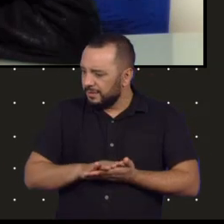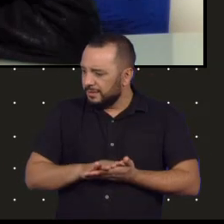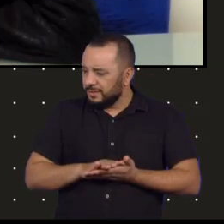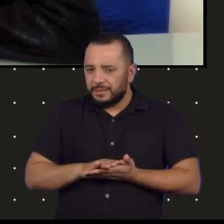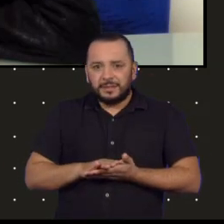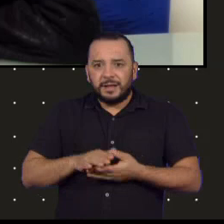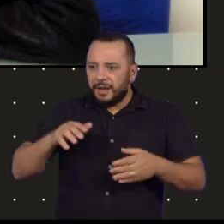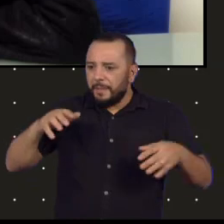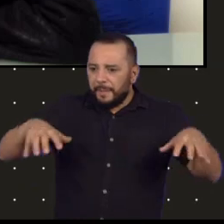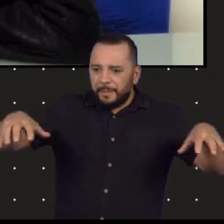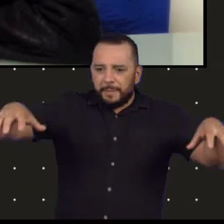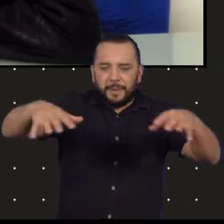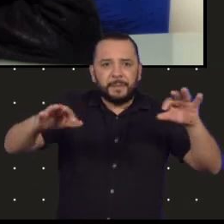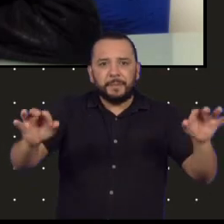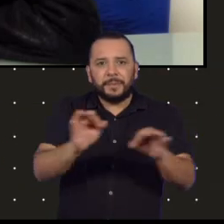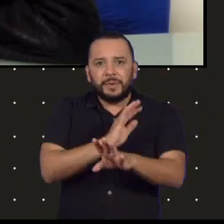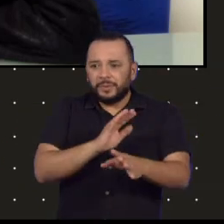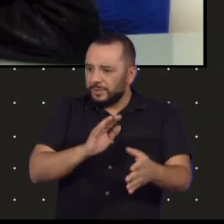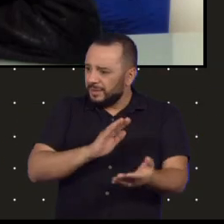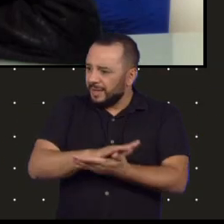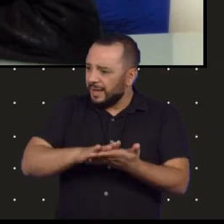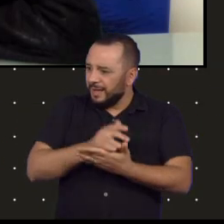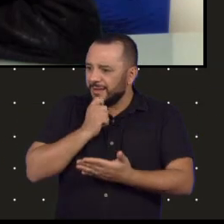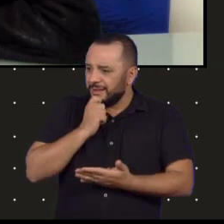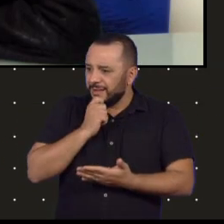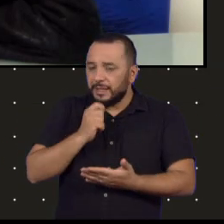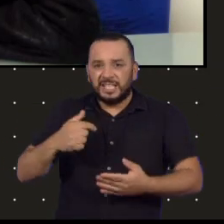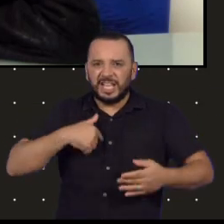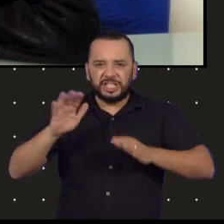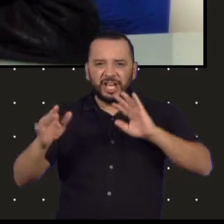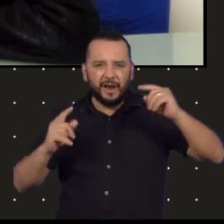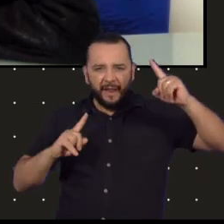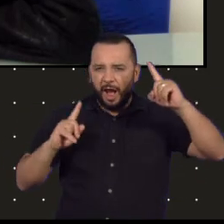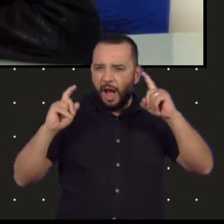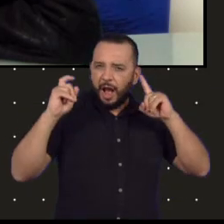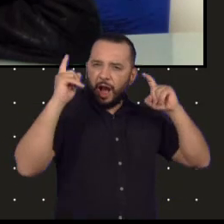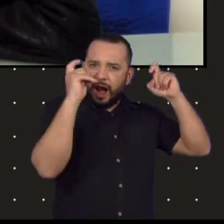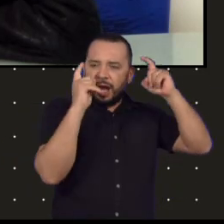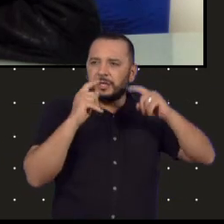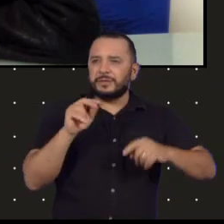pronta. A gente ficava assim, oh, oi, oi.